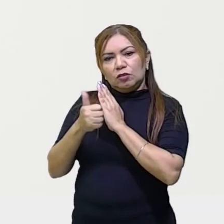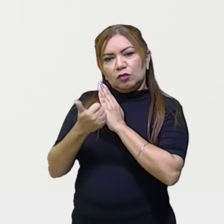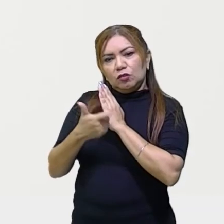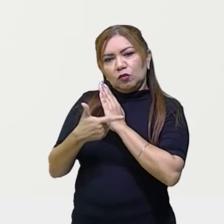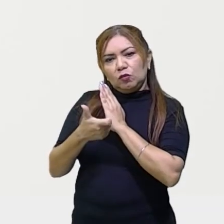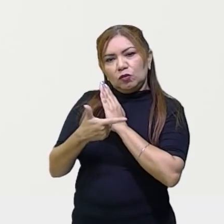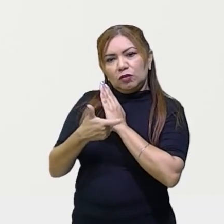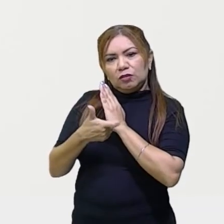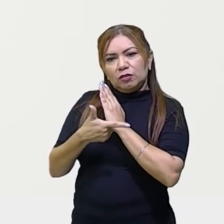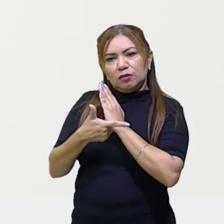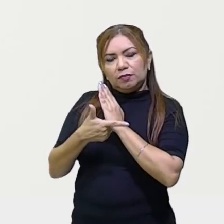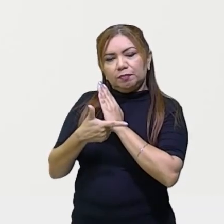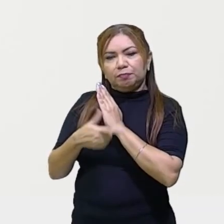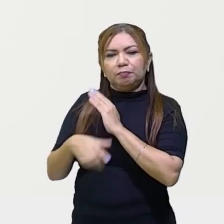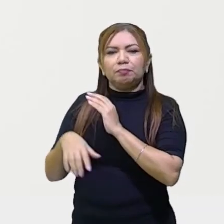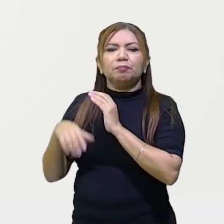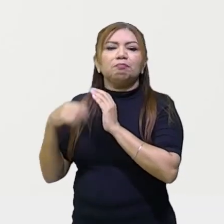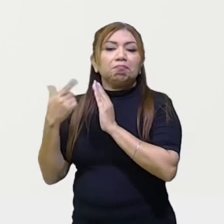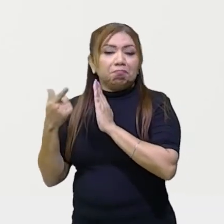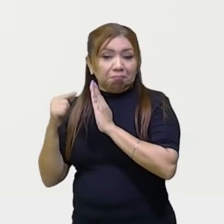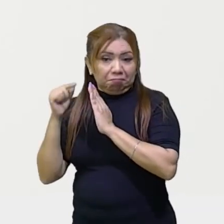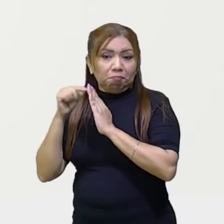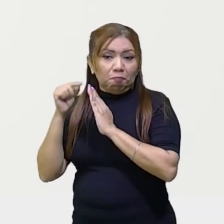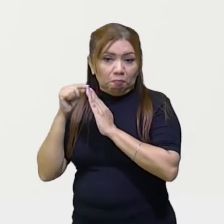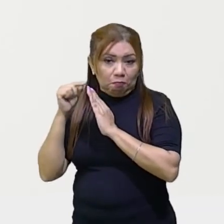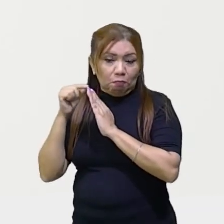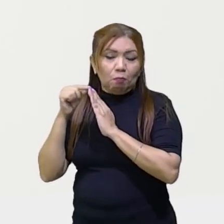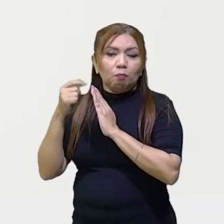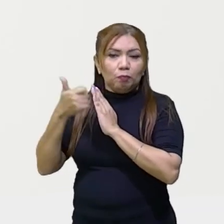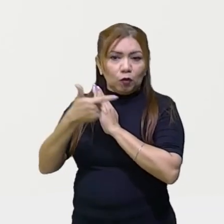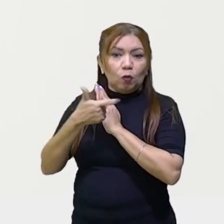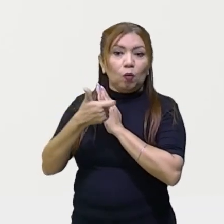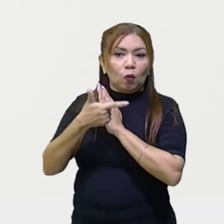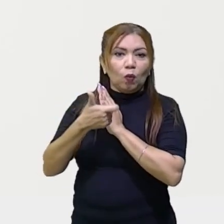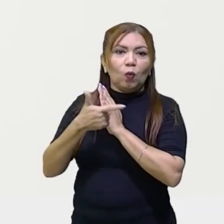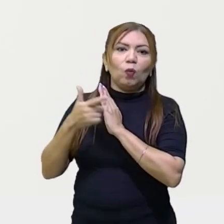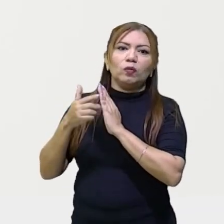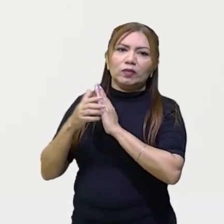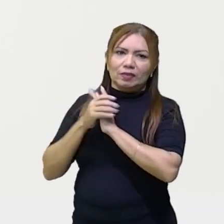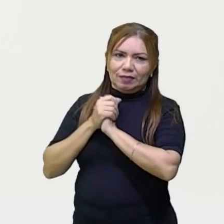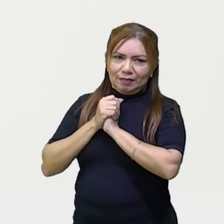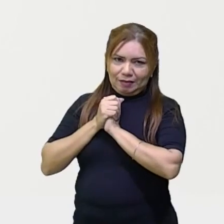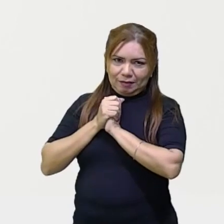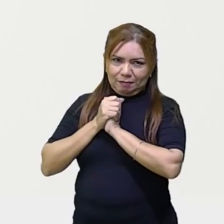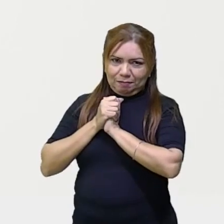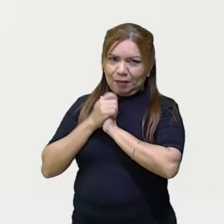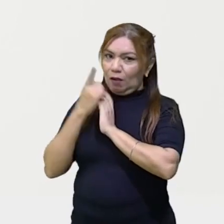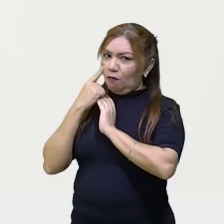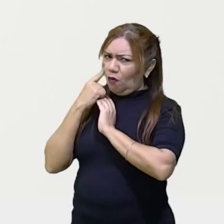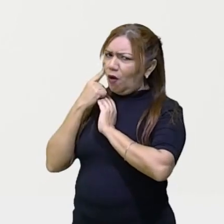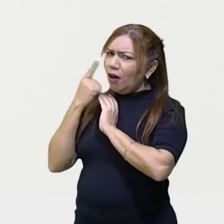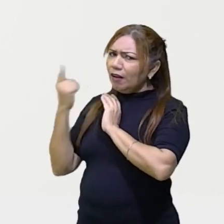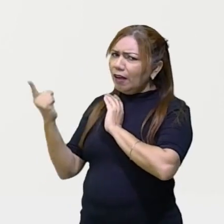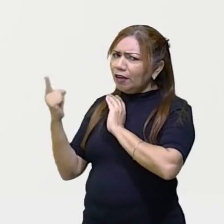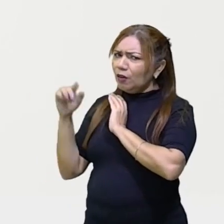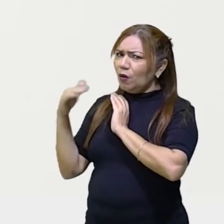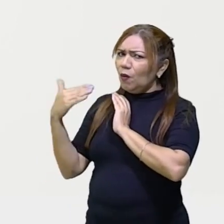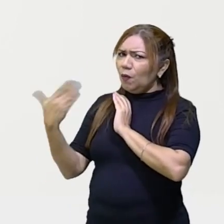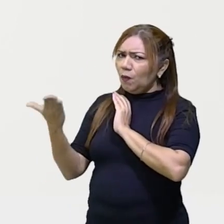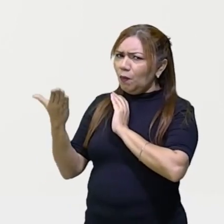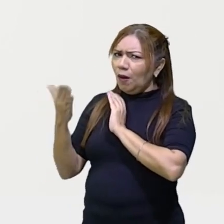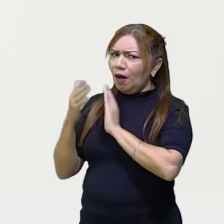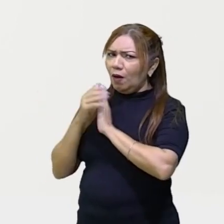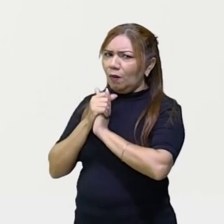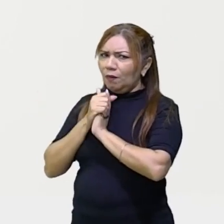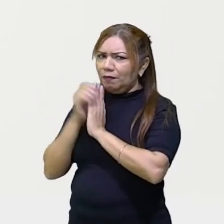doze eu já tenho já sei que tem 12 vértices eu já vou dar uma olhada aqui olha a ensinando um macete